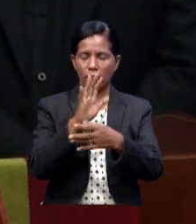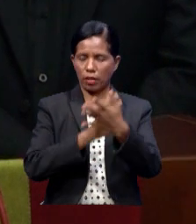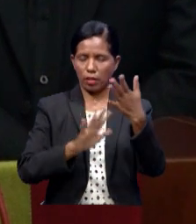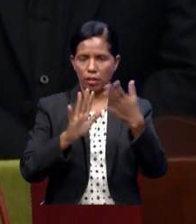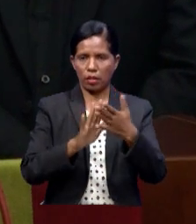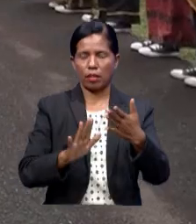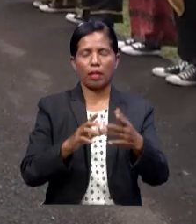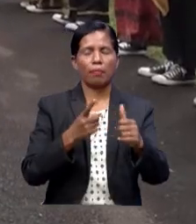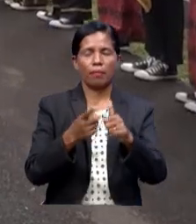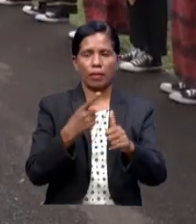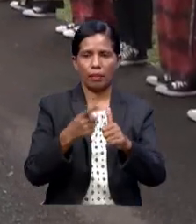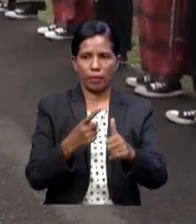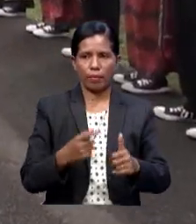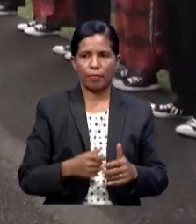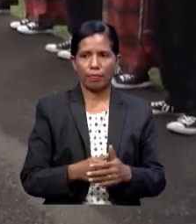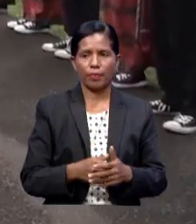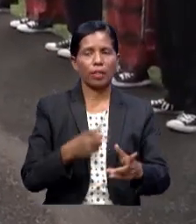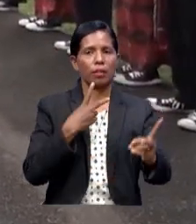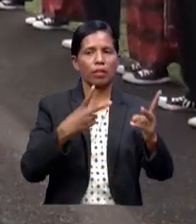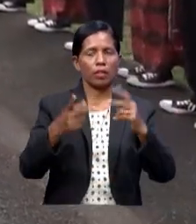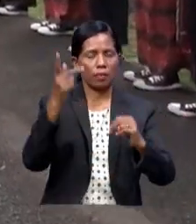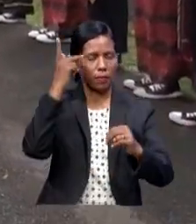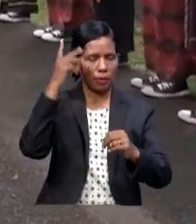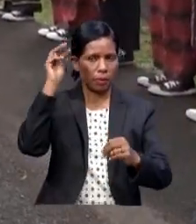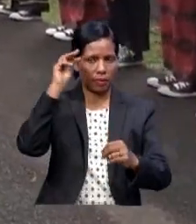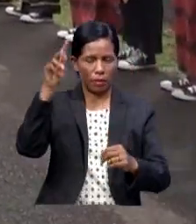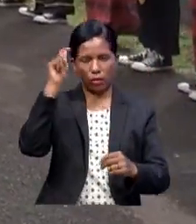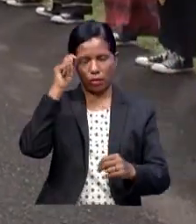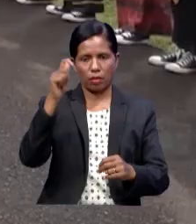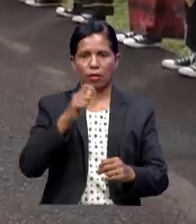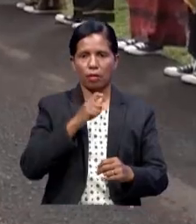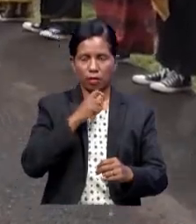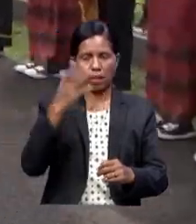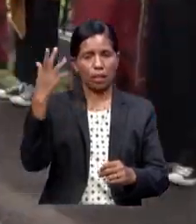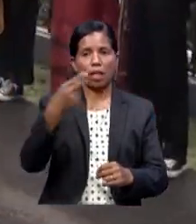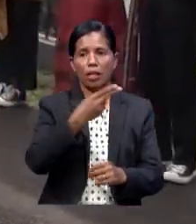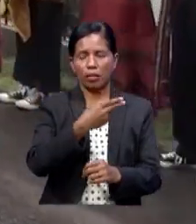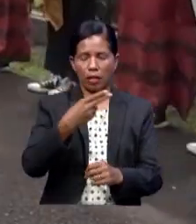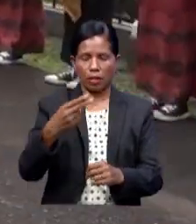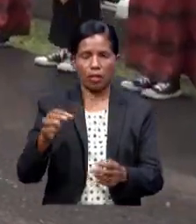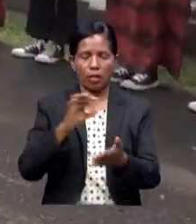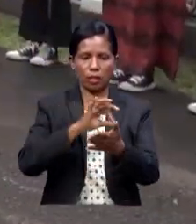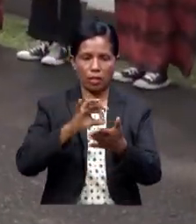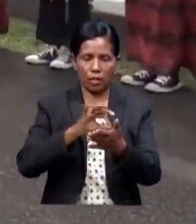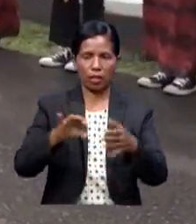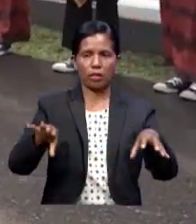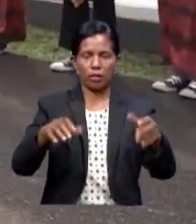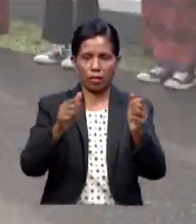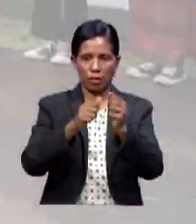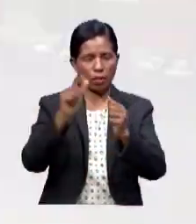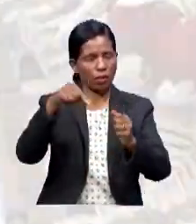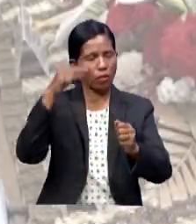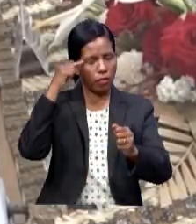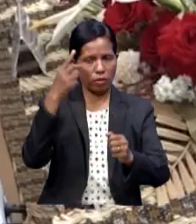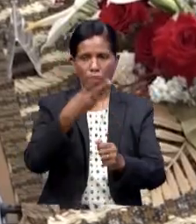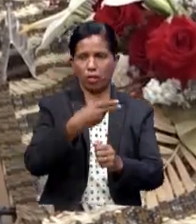primeira viagem ne. Iha visita primeiro-ministro Taur Matanruak Nian iha Indonésia, assina nota entendimento ho governo